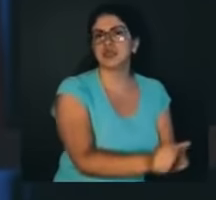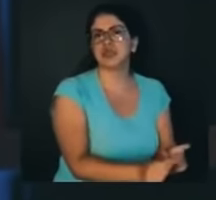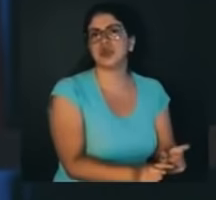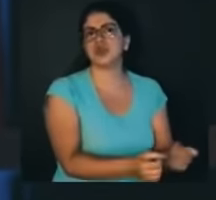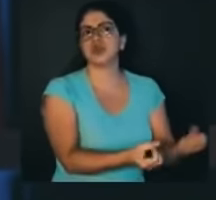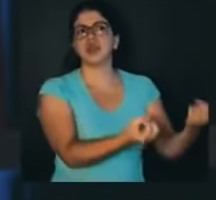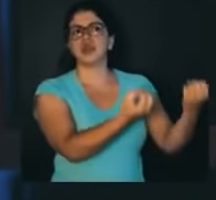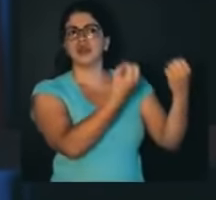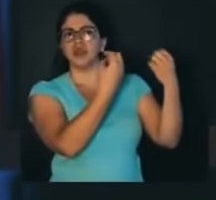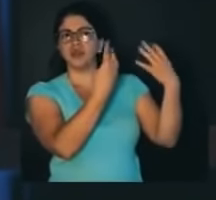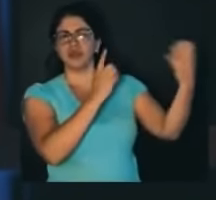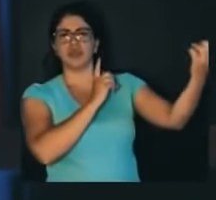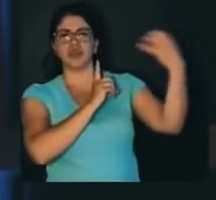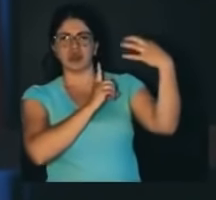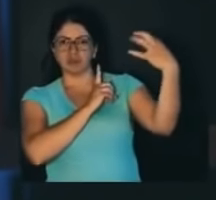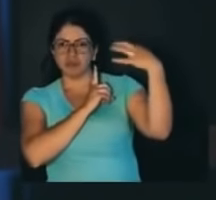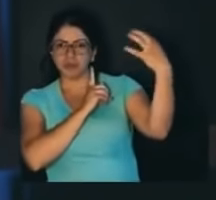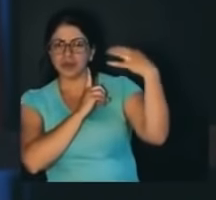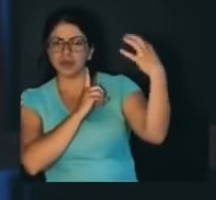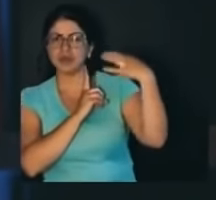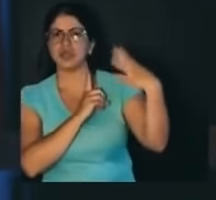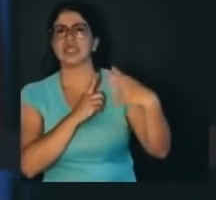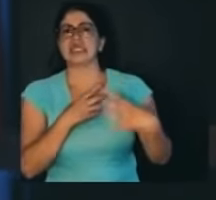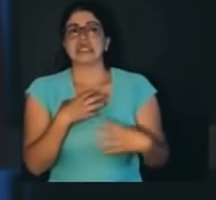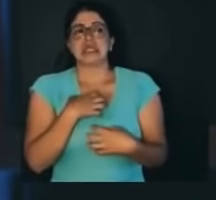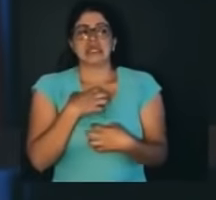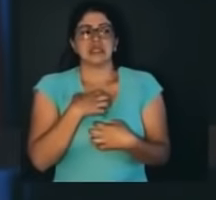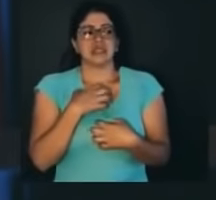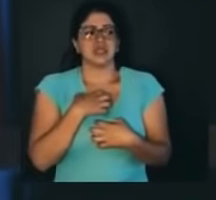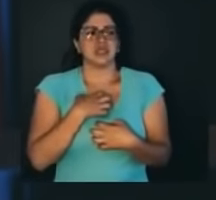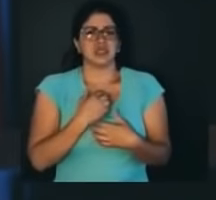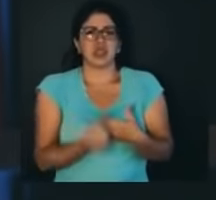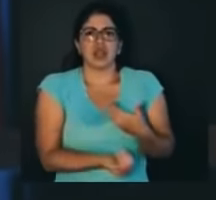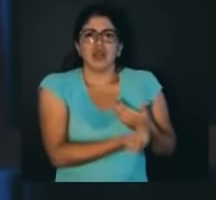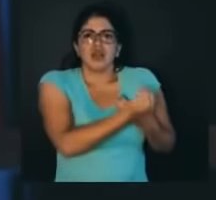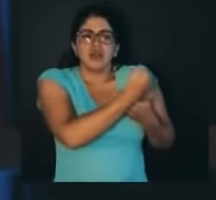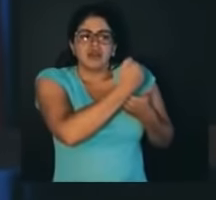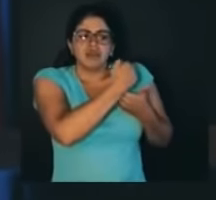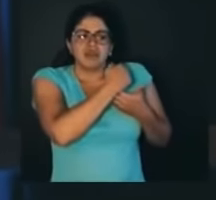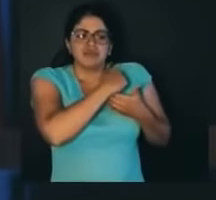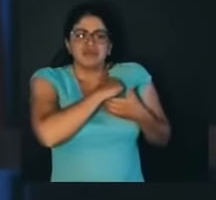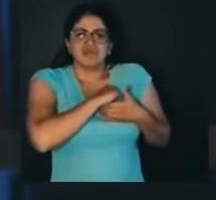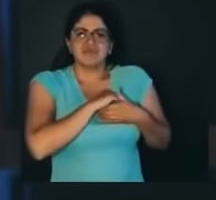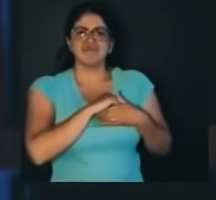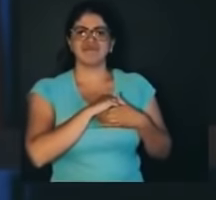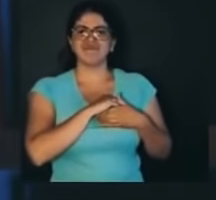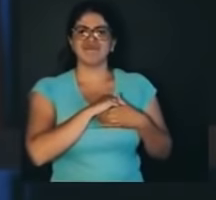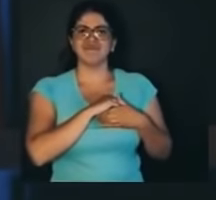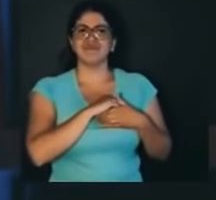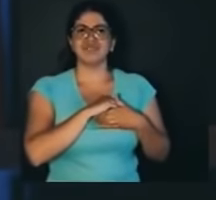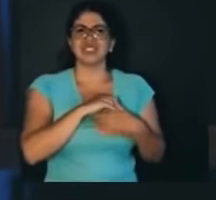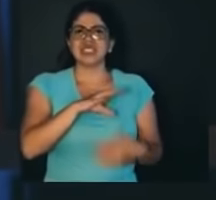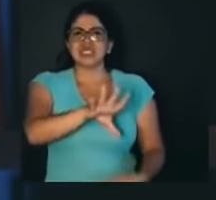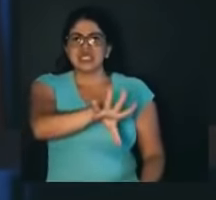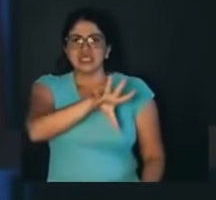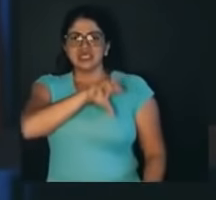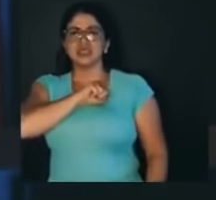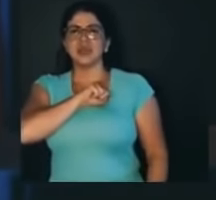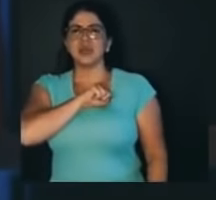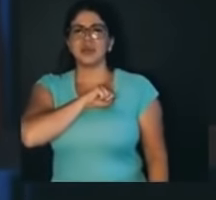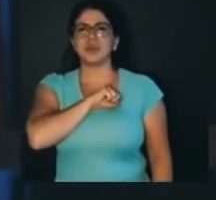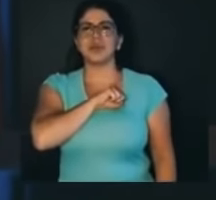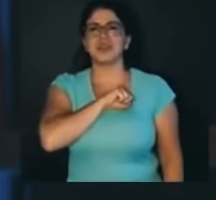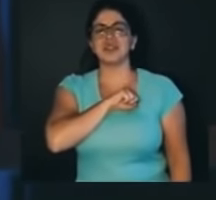coração, isso inconscientemente. O que é que acontece quando nós ouvimos outras pessoas